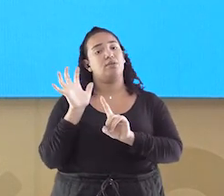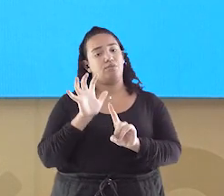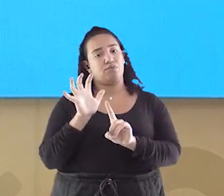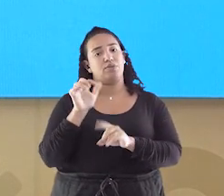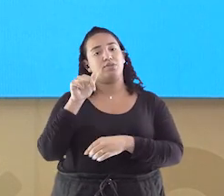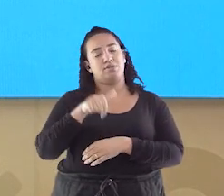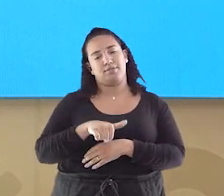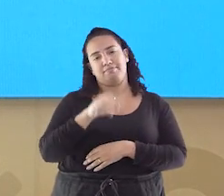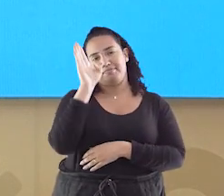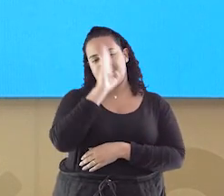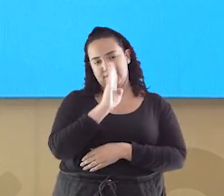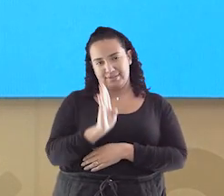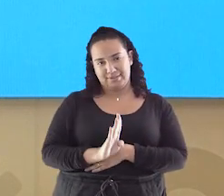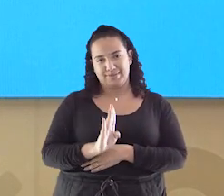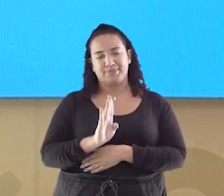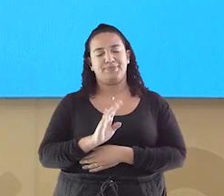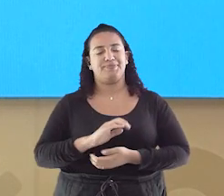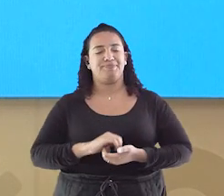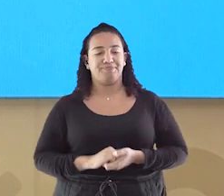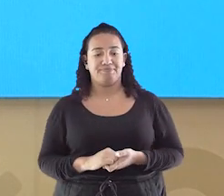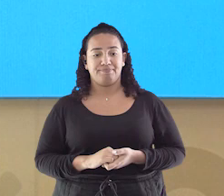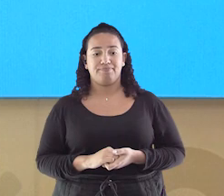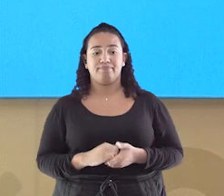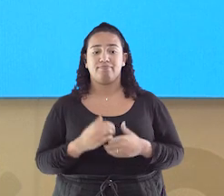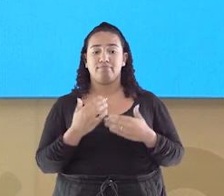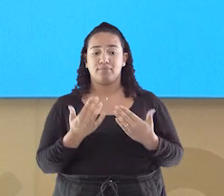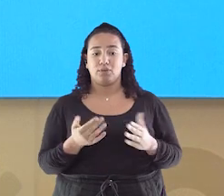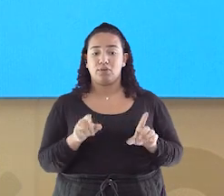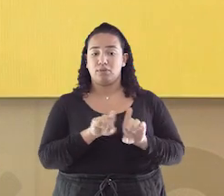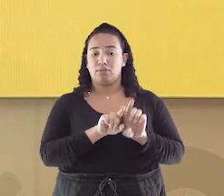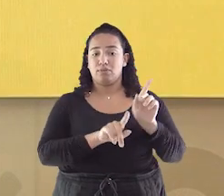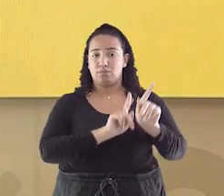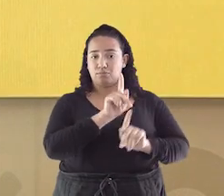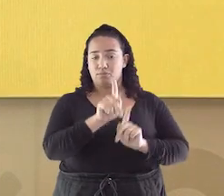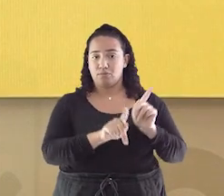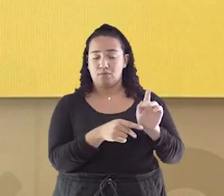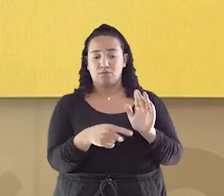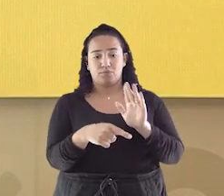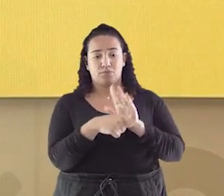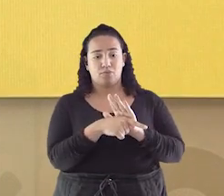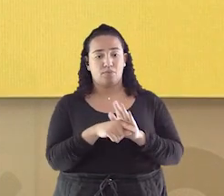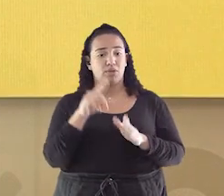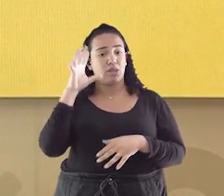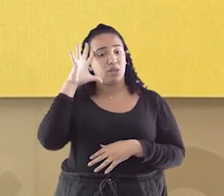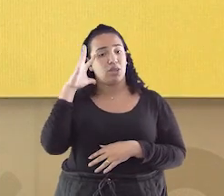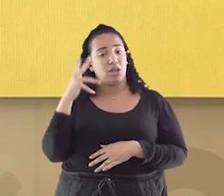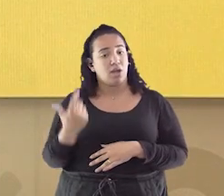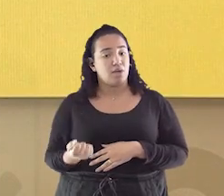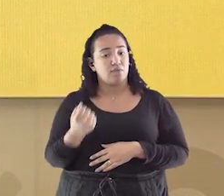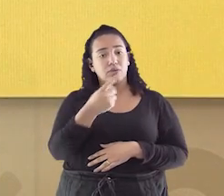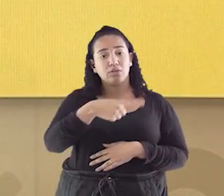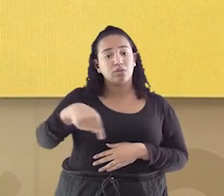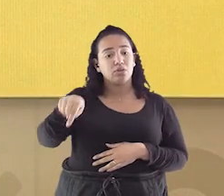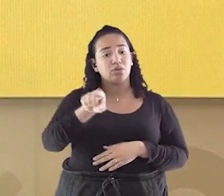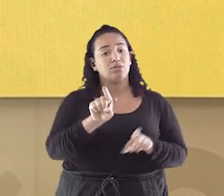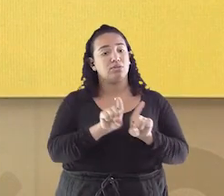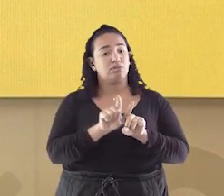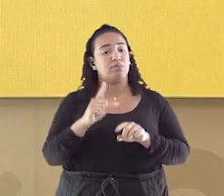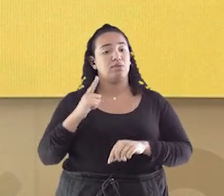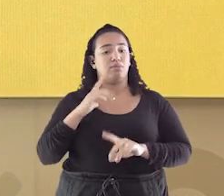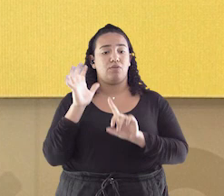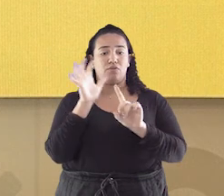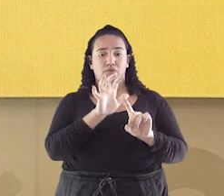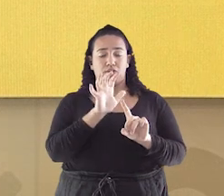língua portuguesa brasileira. E, a partir de povos originários do continente africano, temos grandes